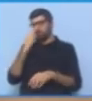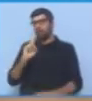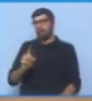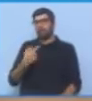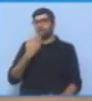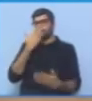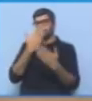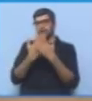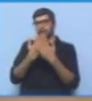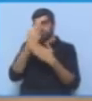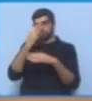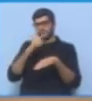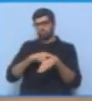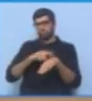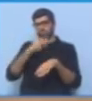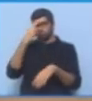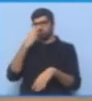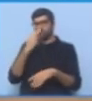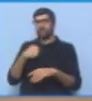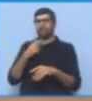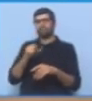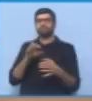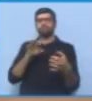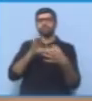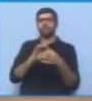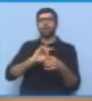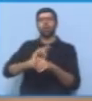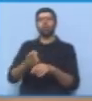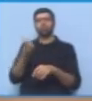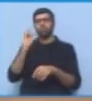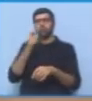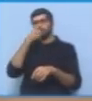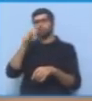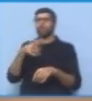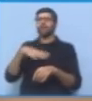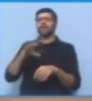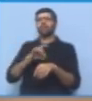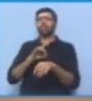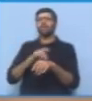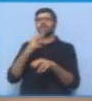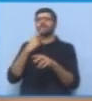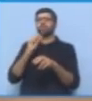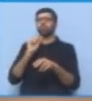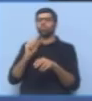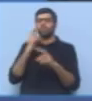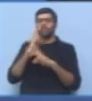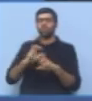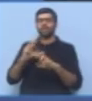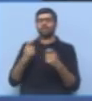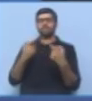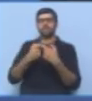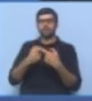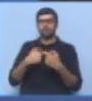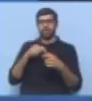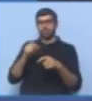história sem o conotar logo a correr, porque isso é como uma pessoa que quer encontrar o nome para uma doença. A partir do momento em que encontrou a doença, aquele senhor